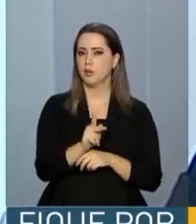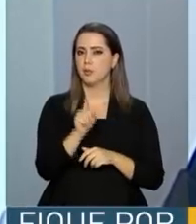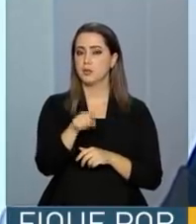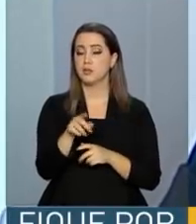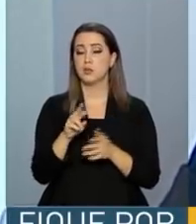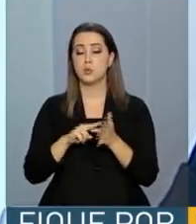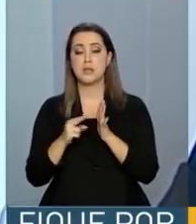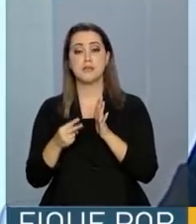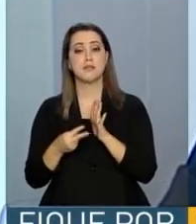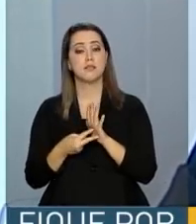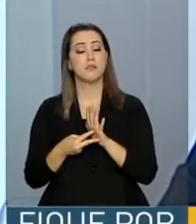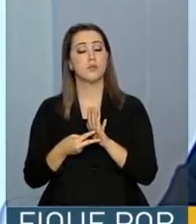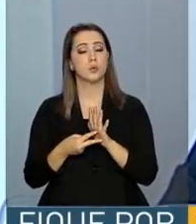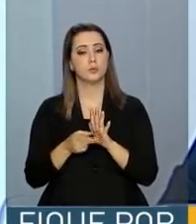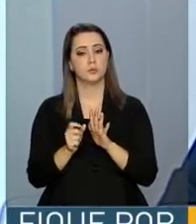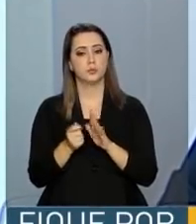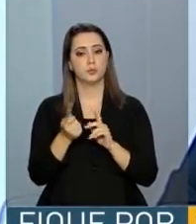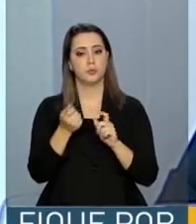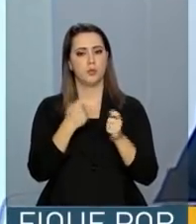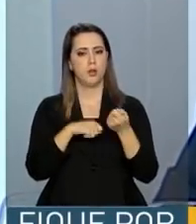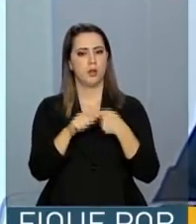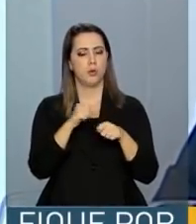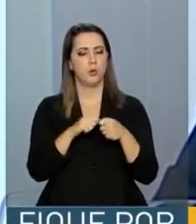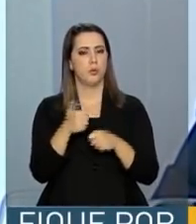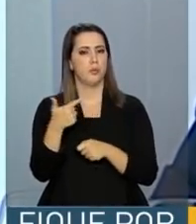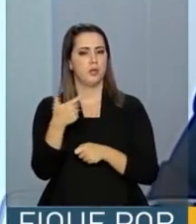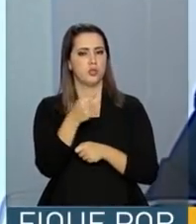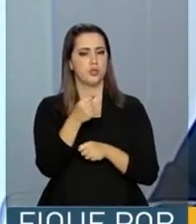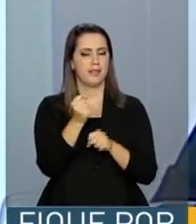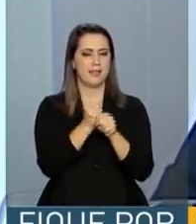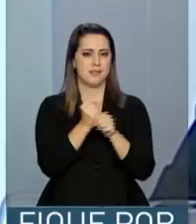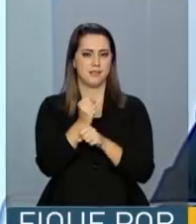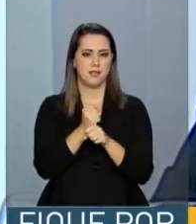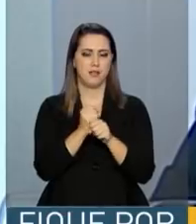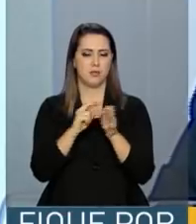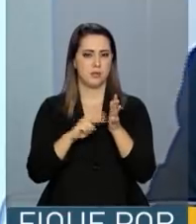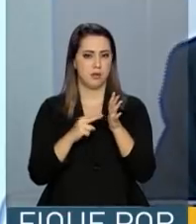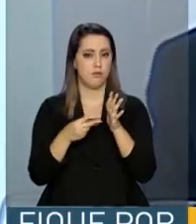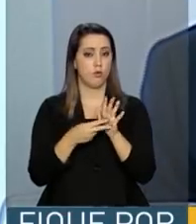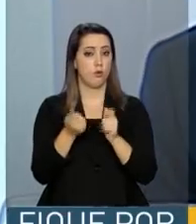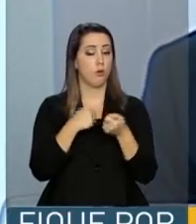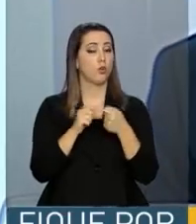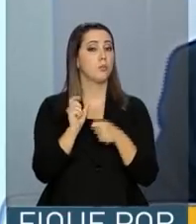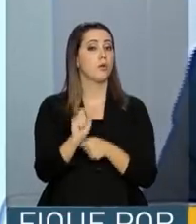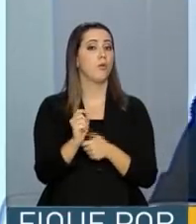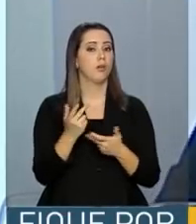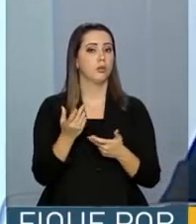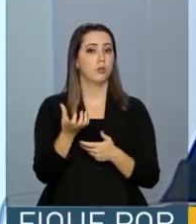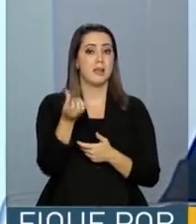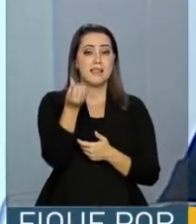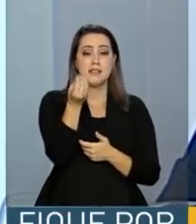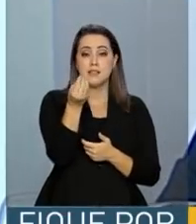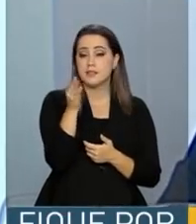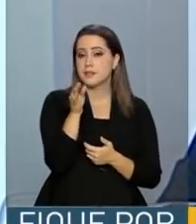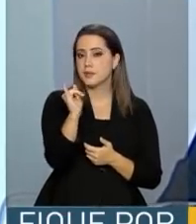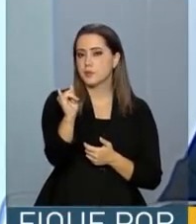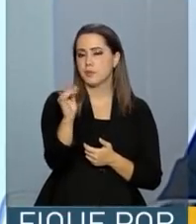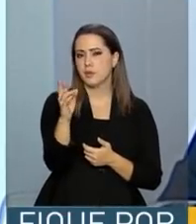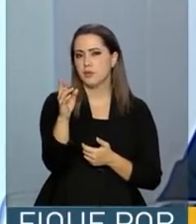economia não traz dez anos cerca de 600 bilhões de reais o que ajuda é enormemente a